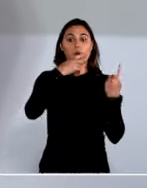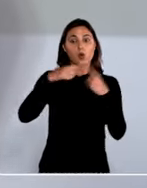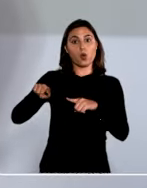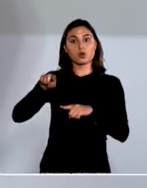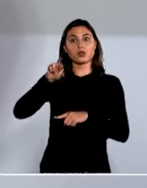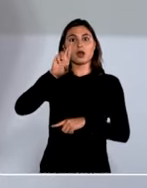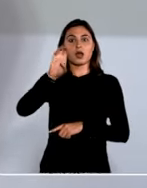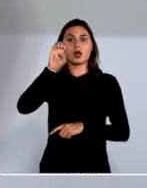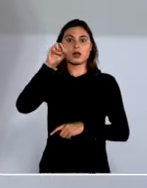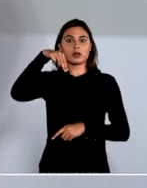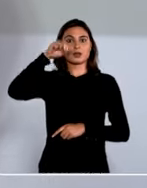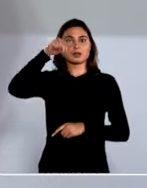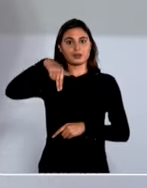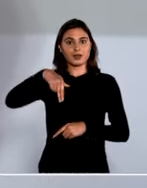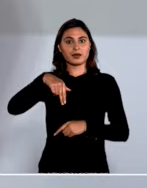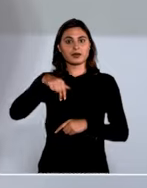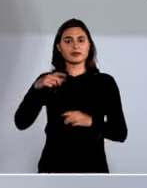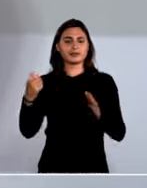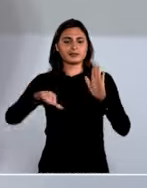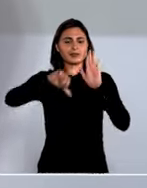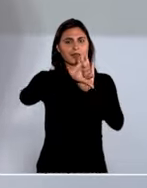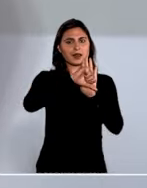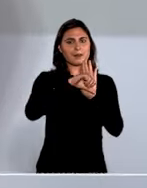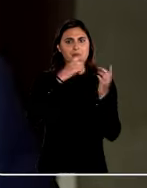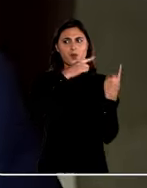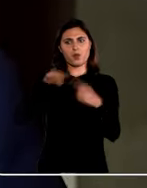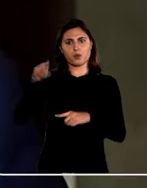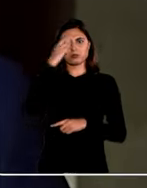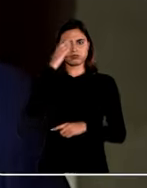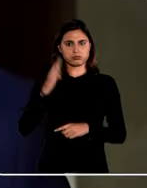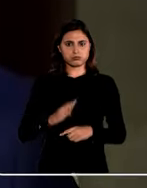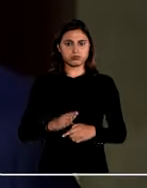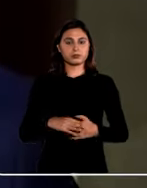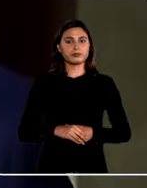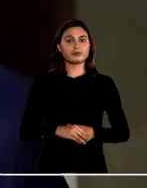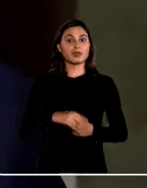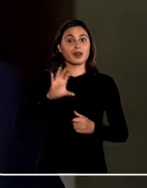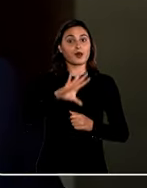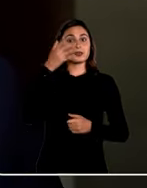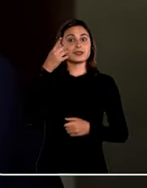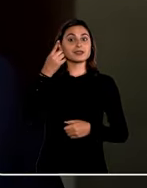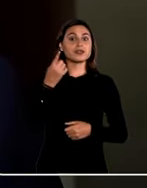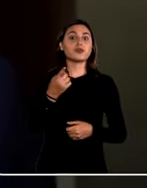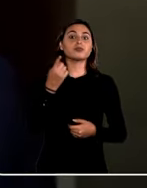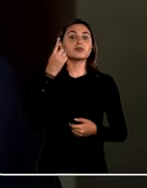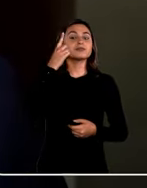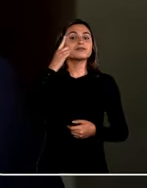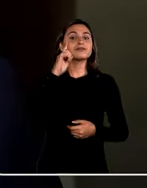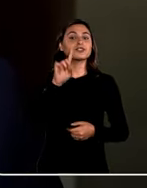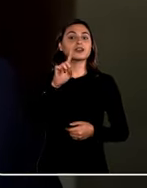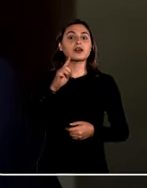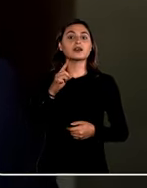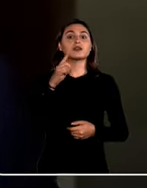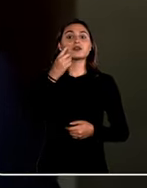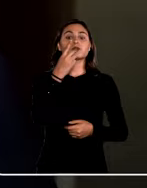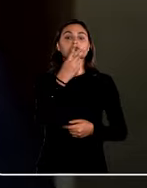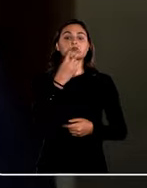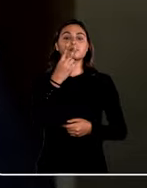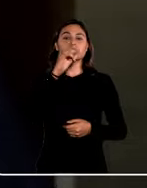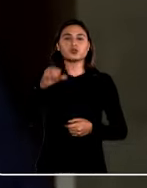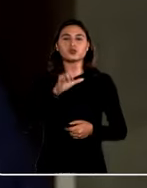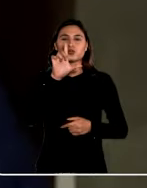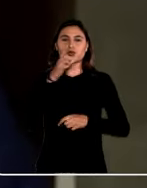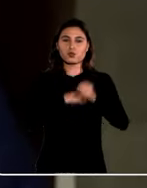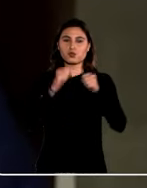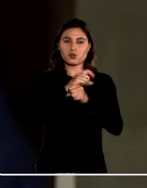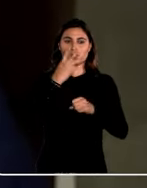Renan Calheiros por crimes contra a honra a ação foi apresentada em Julho de 2022 um dia após